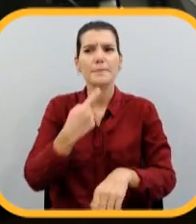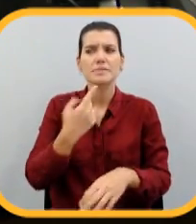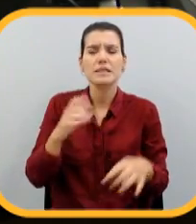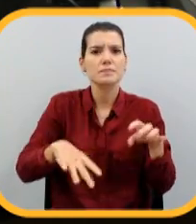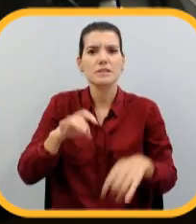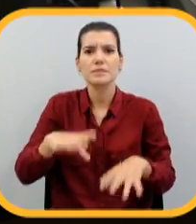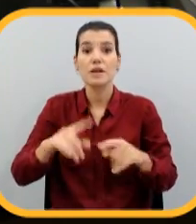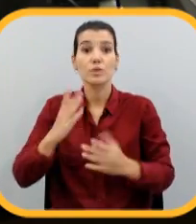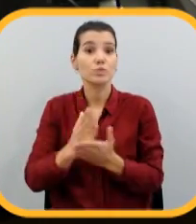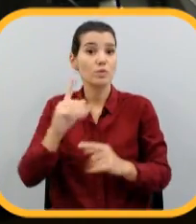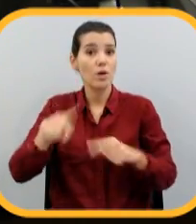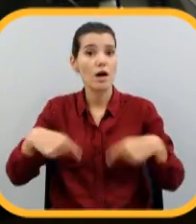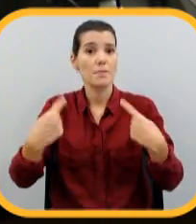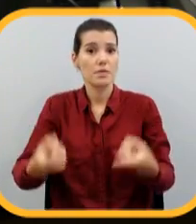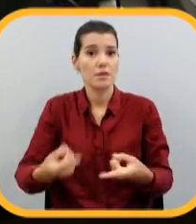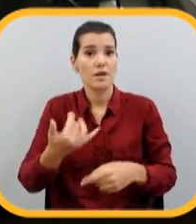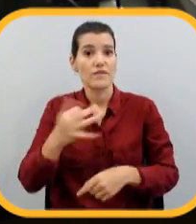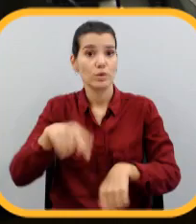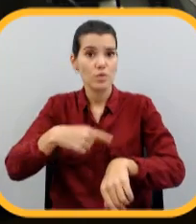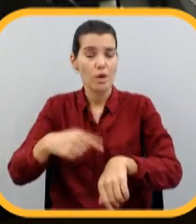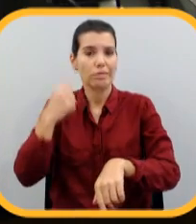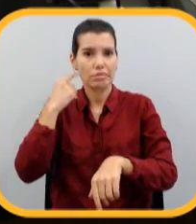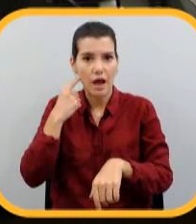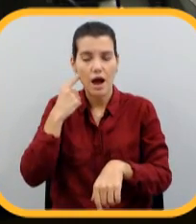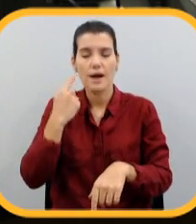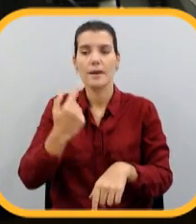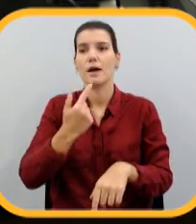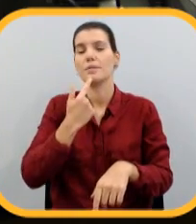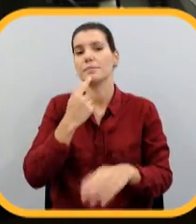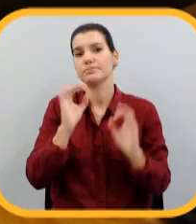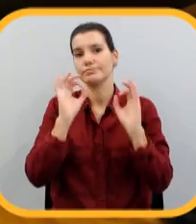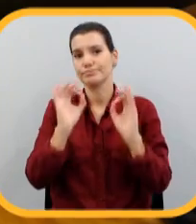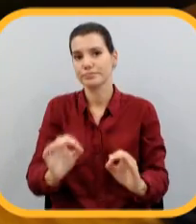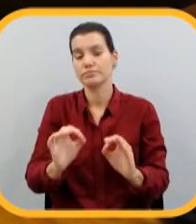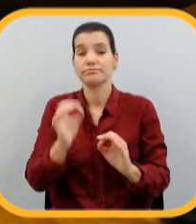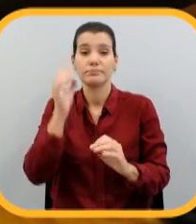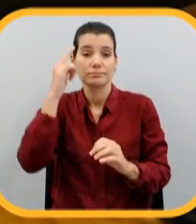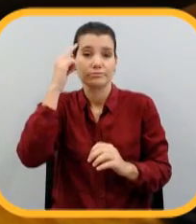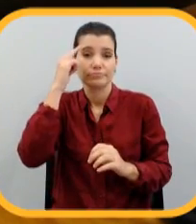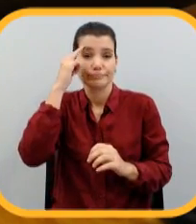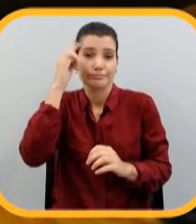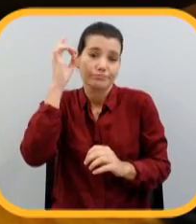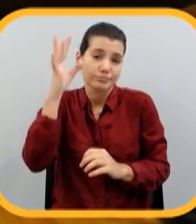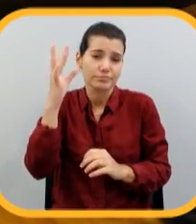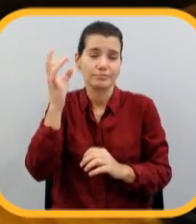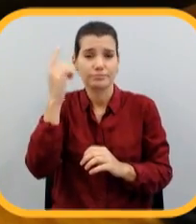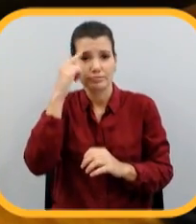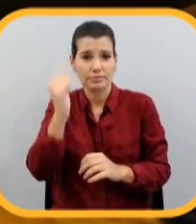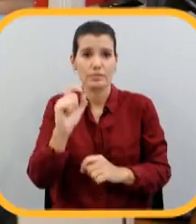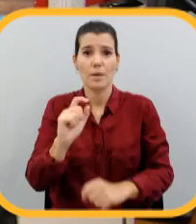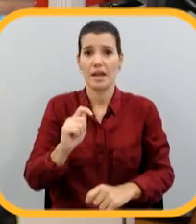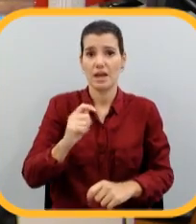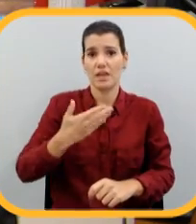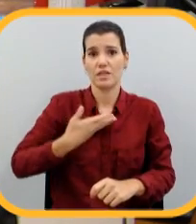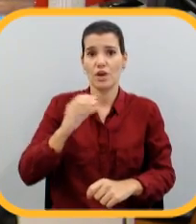estava a acontecer. No dia seguinte, só 24 horas depois, é que tivemos uma noção real que tinha sido um ataque que se chama